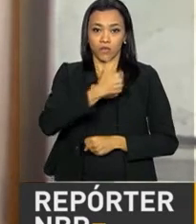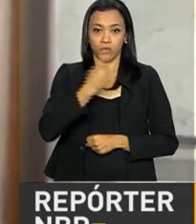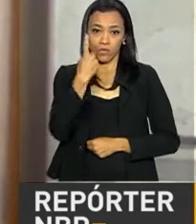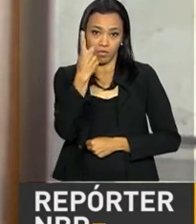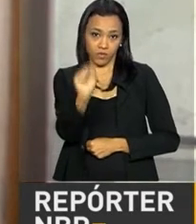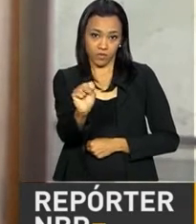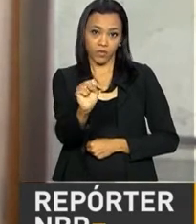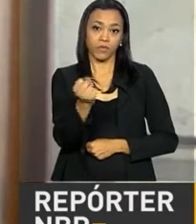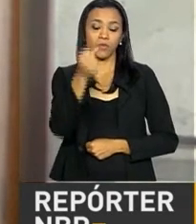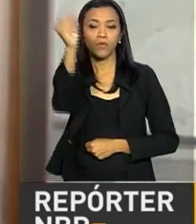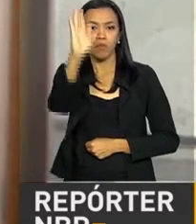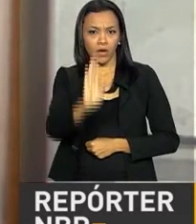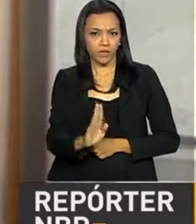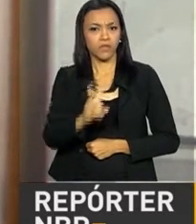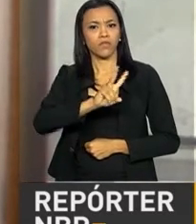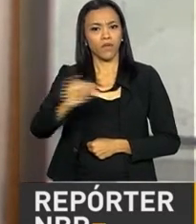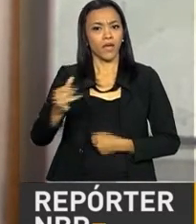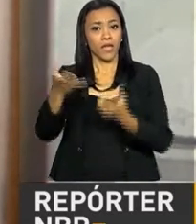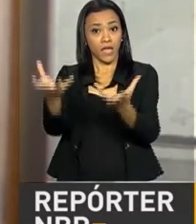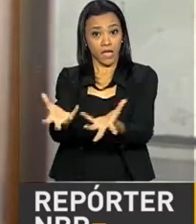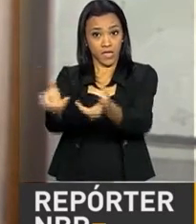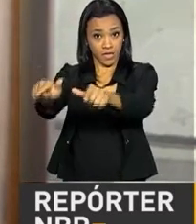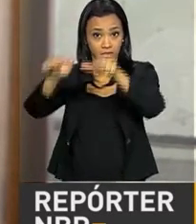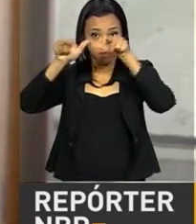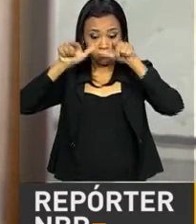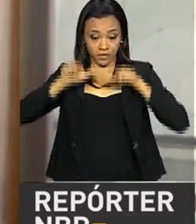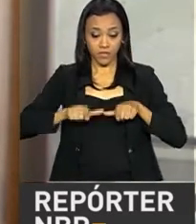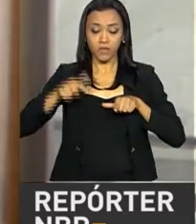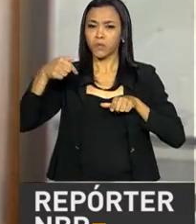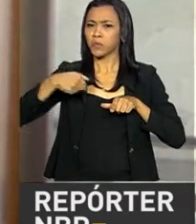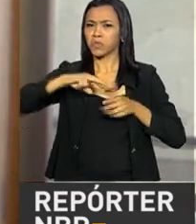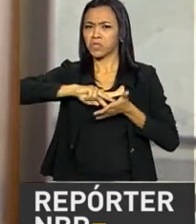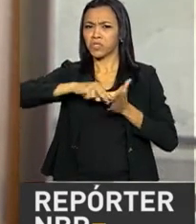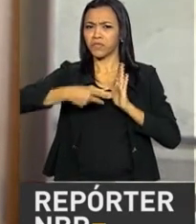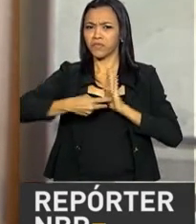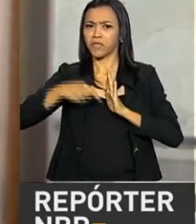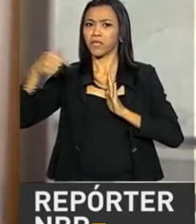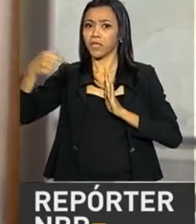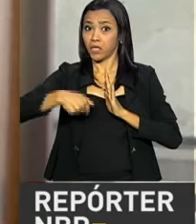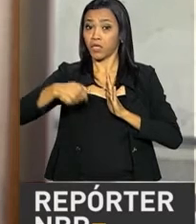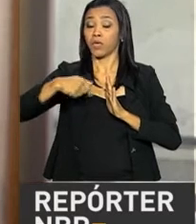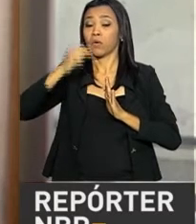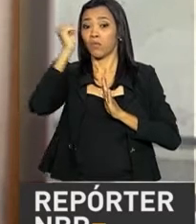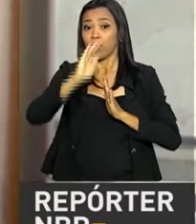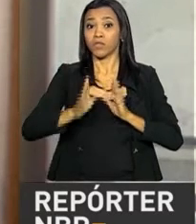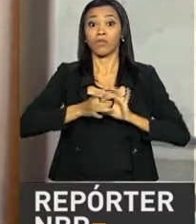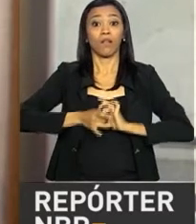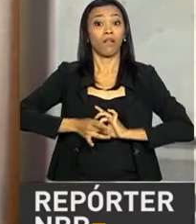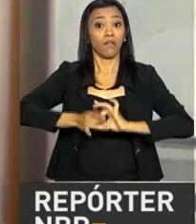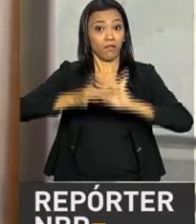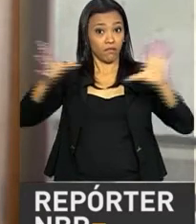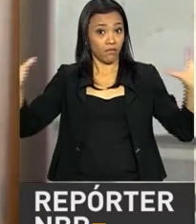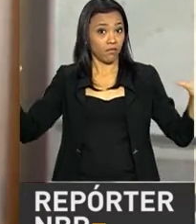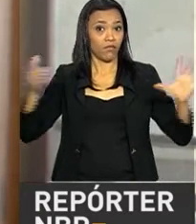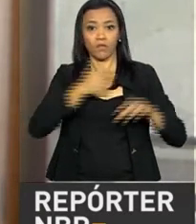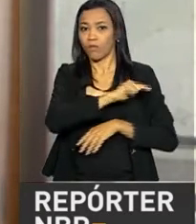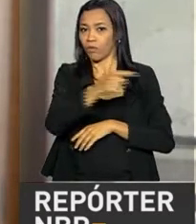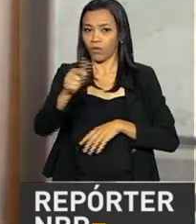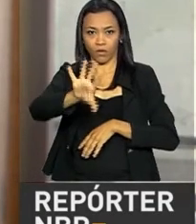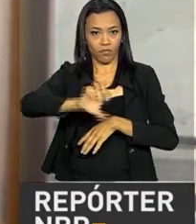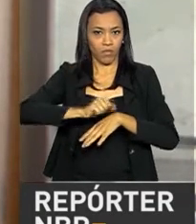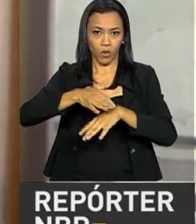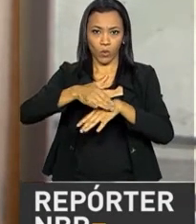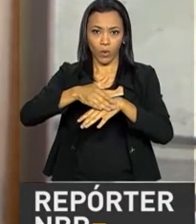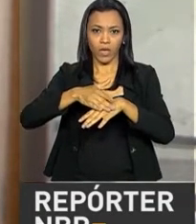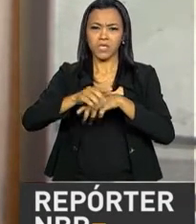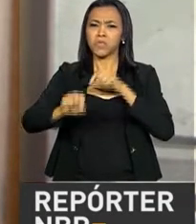receberá a certificação de livre de febre aftosa com vacinação. Quer dizer, o território brasileiro inteiro estará livre. É uma